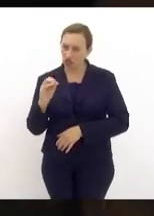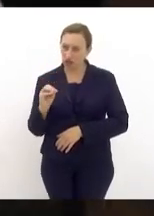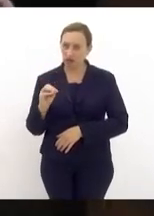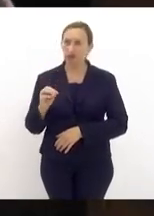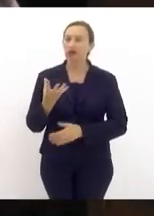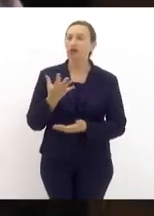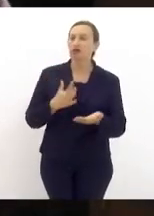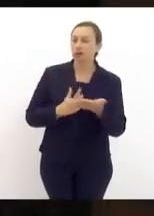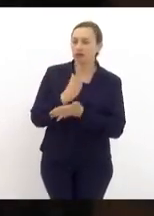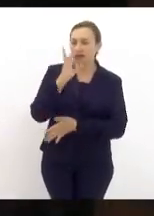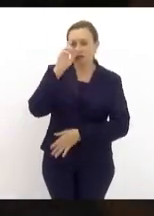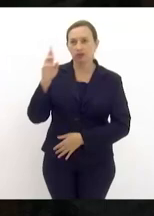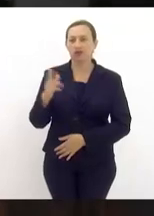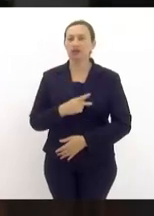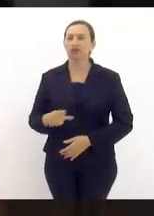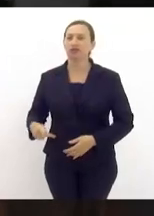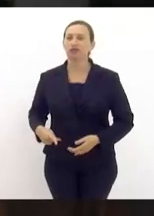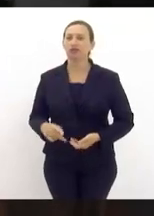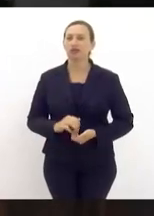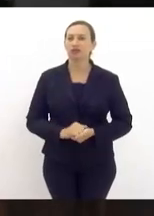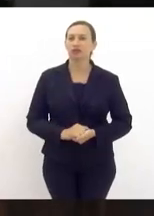Parecer favorável, presidente.